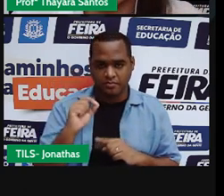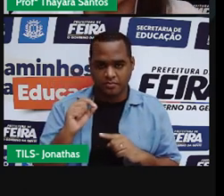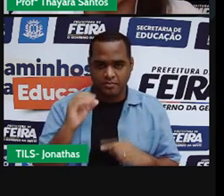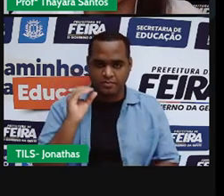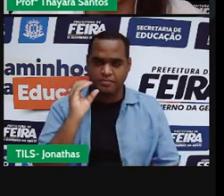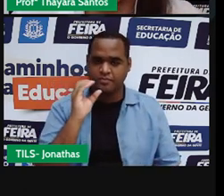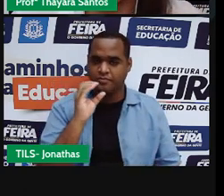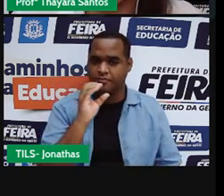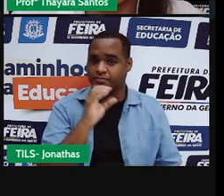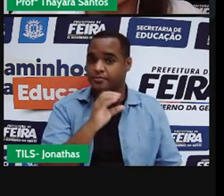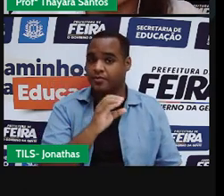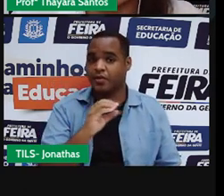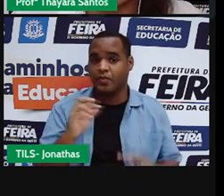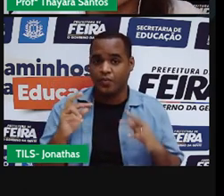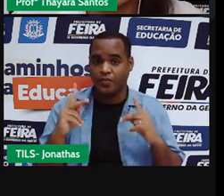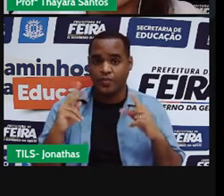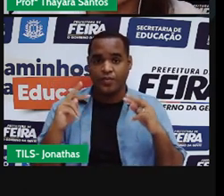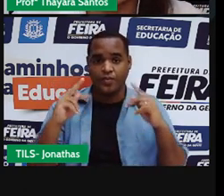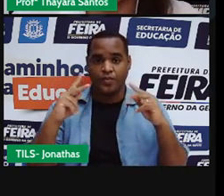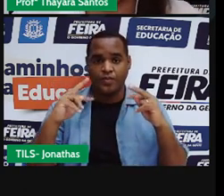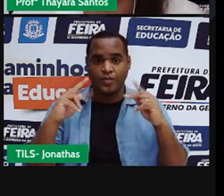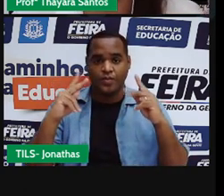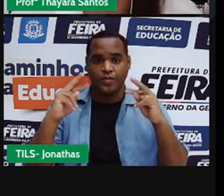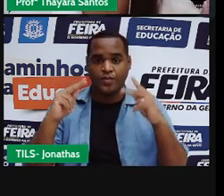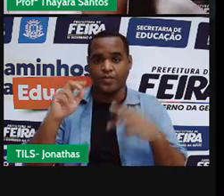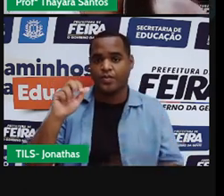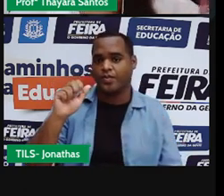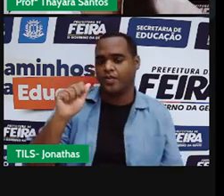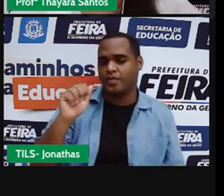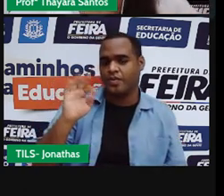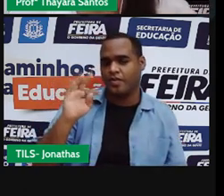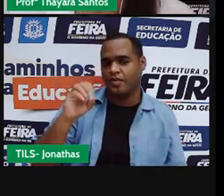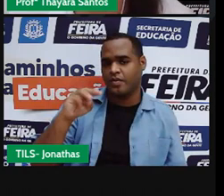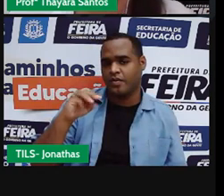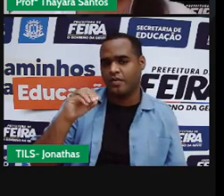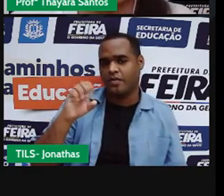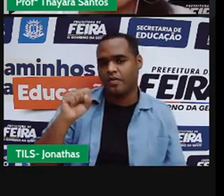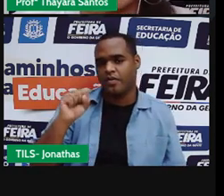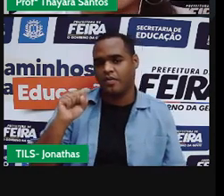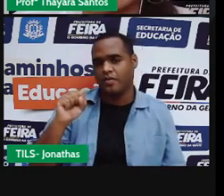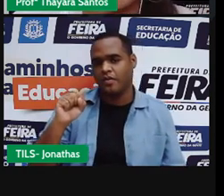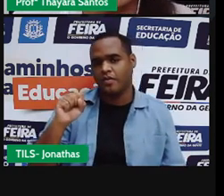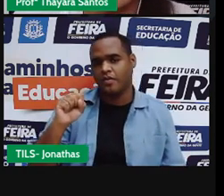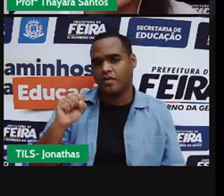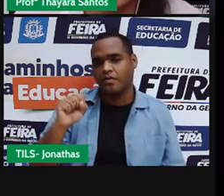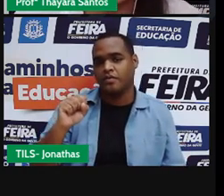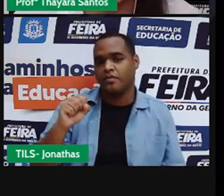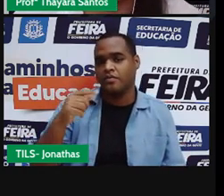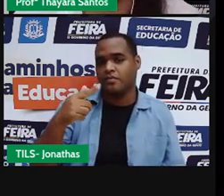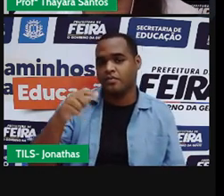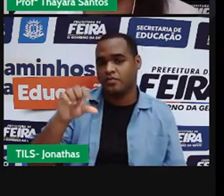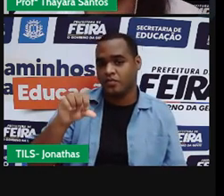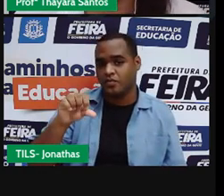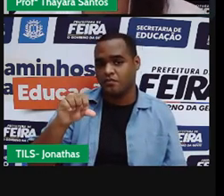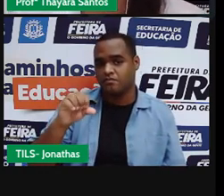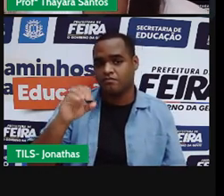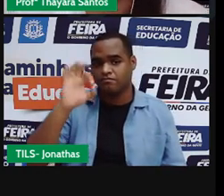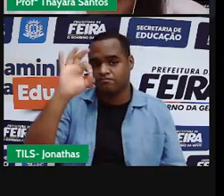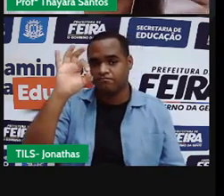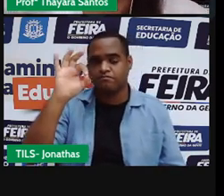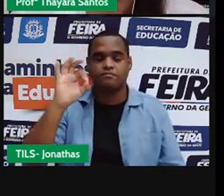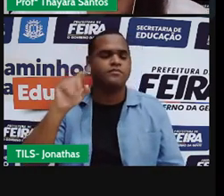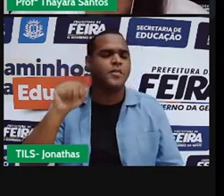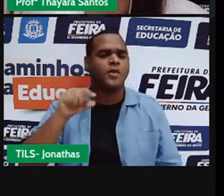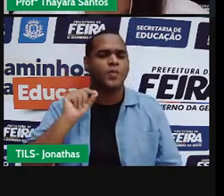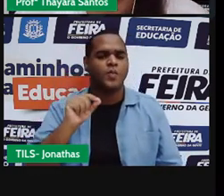está subindo. E os átomos, parei aqui, deixei nessa temperatura, 79 graus. O que é que está acontecendo? Os átomos